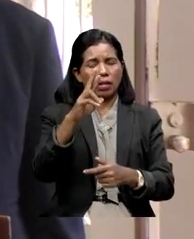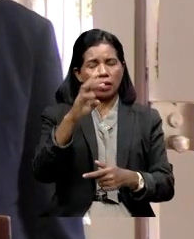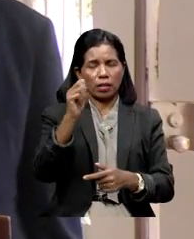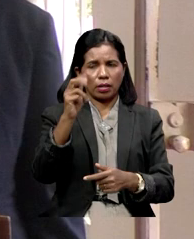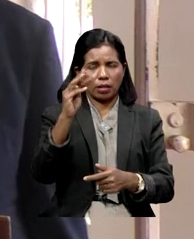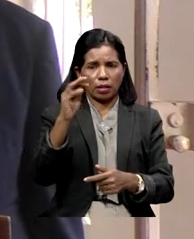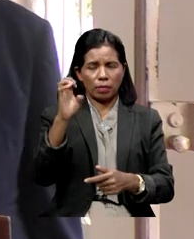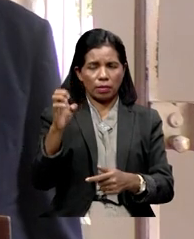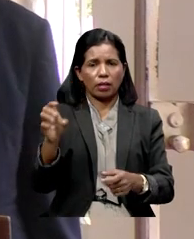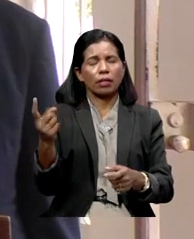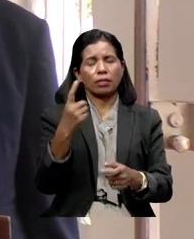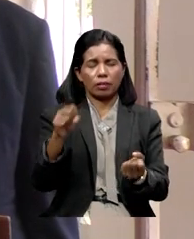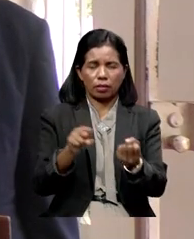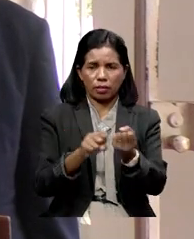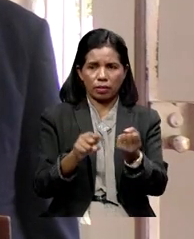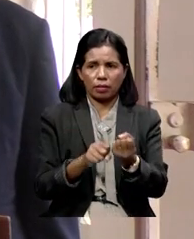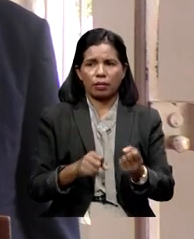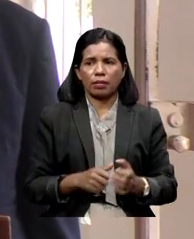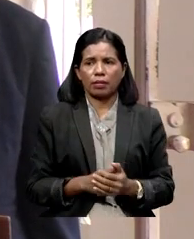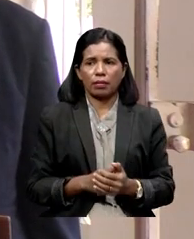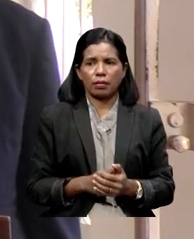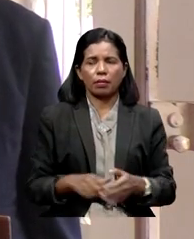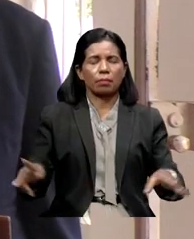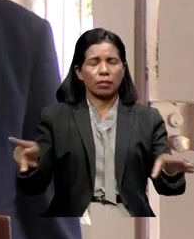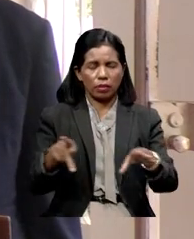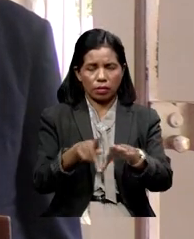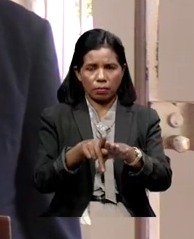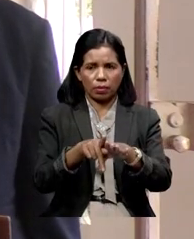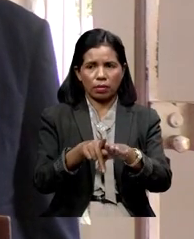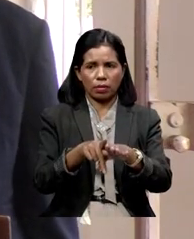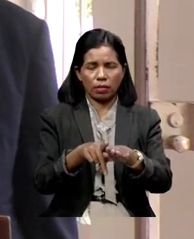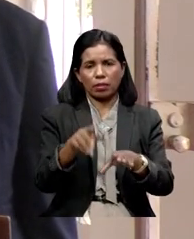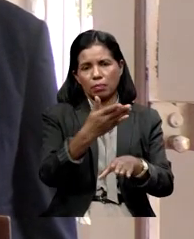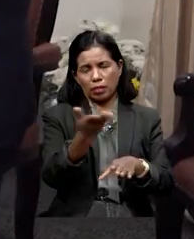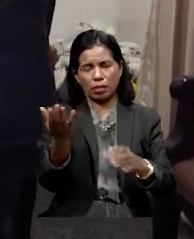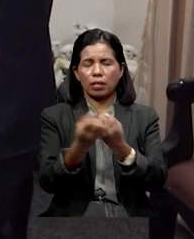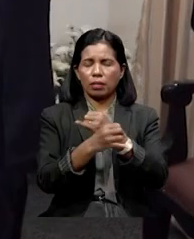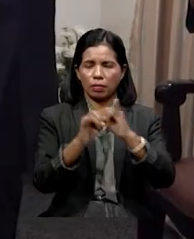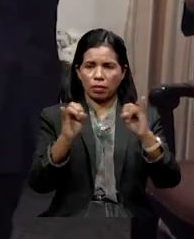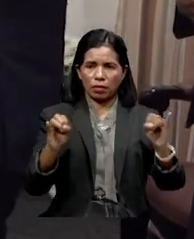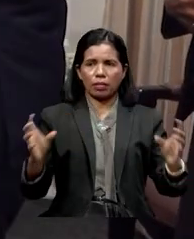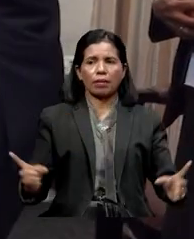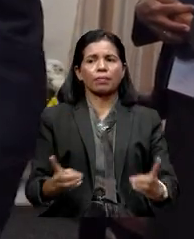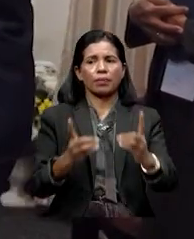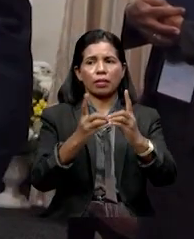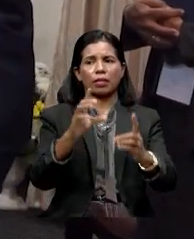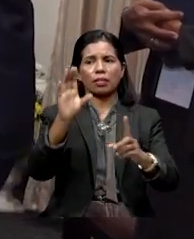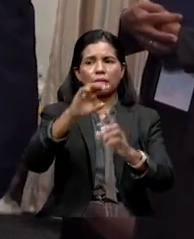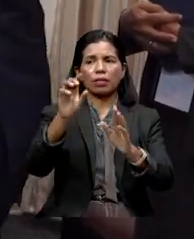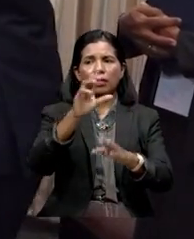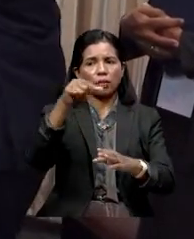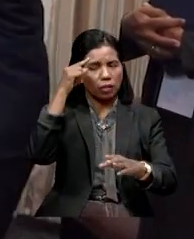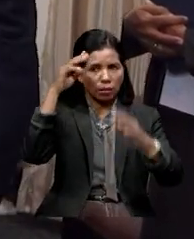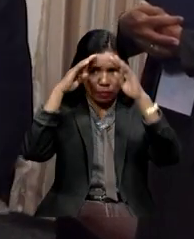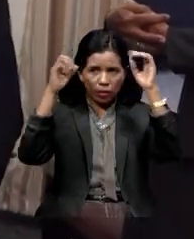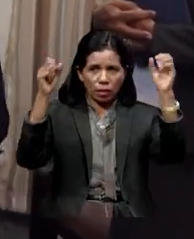os invitará a participar em sua independência. Molocassor, chefe de governo e Quinta Nemos, presidente